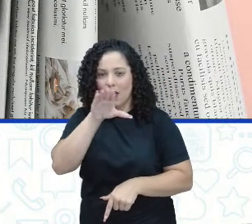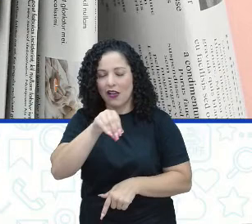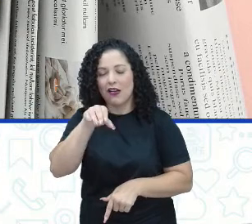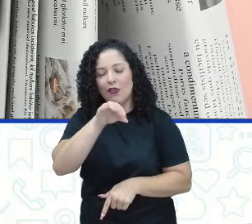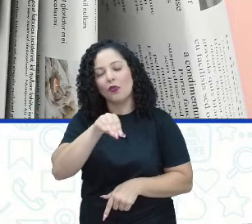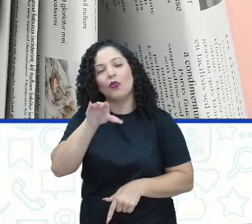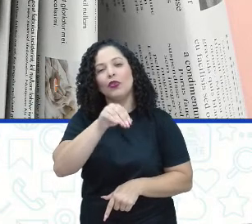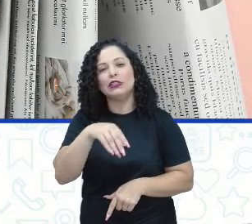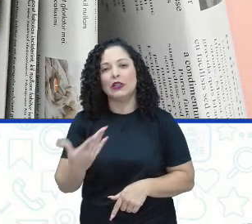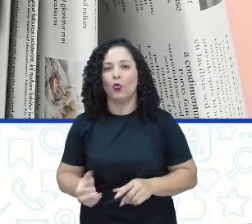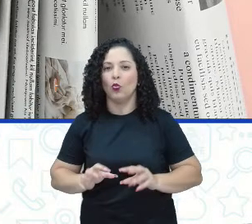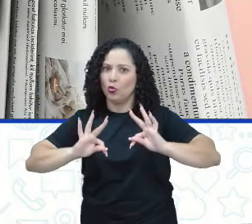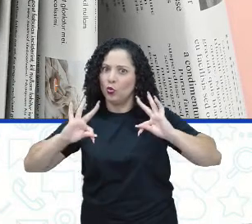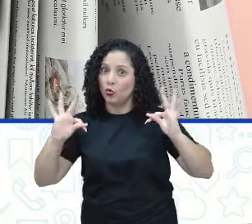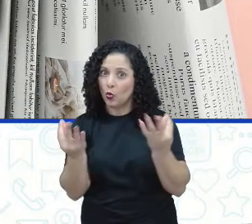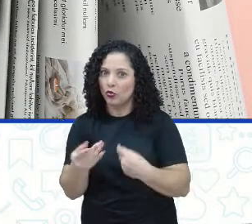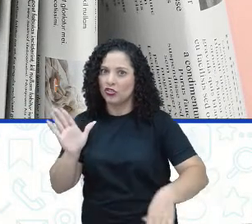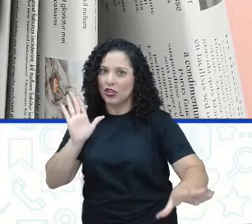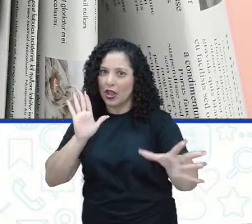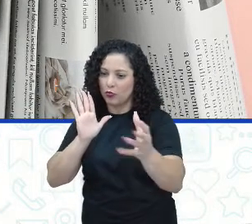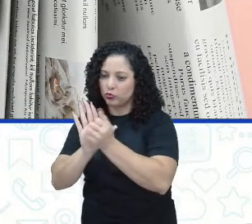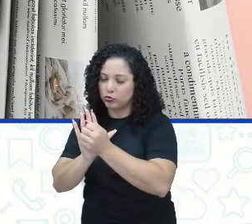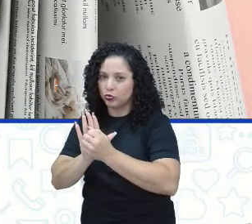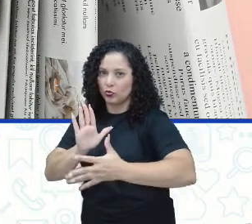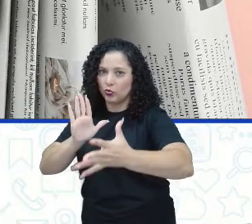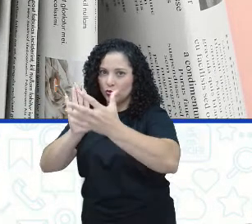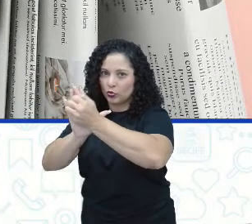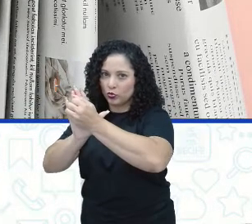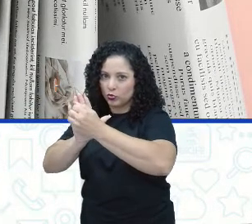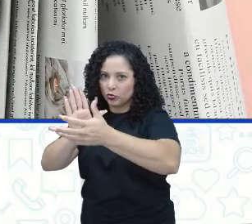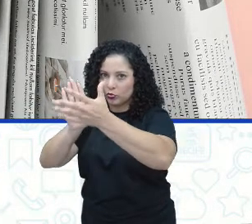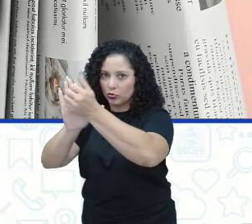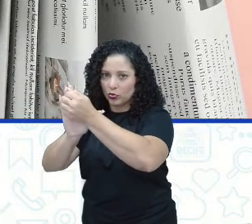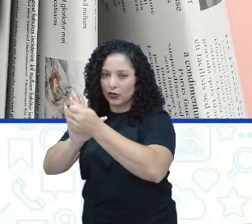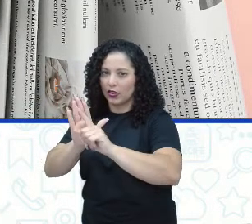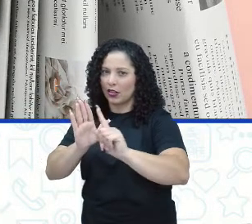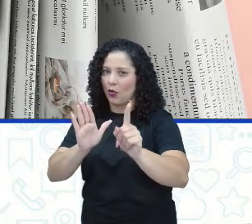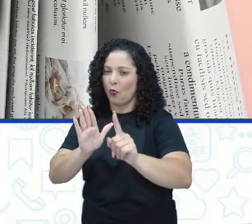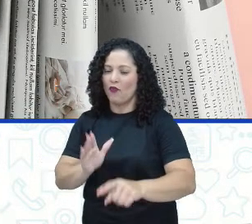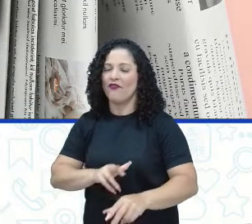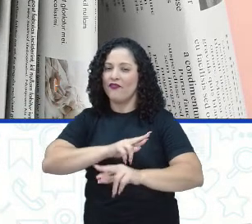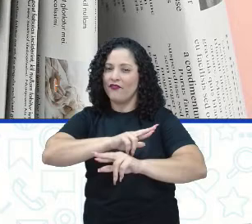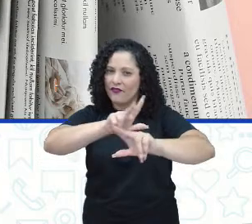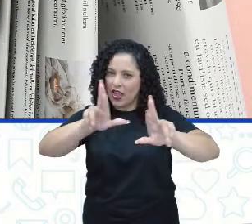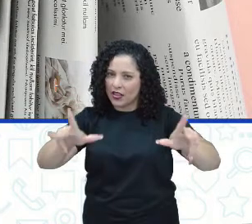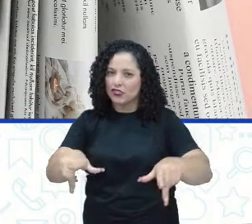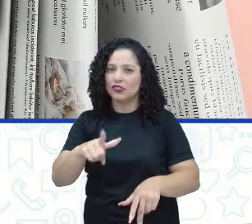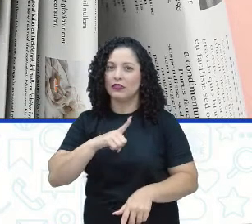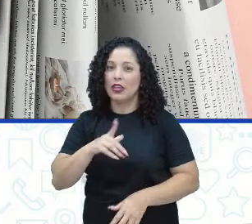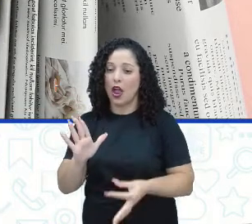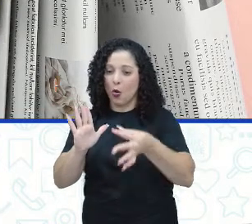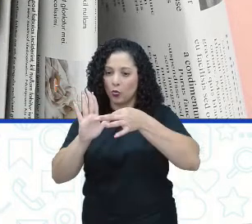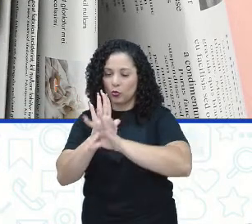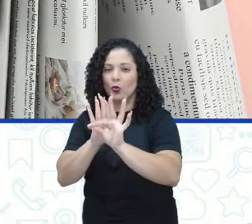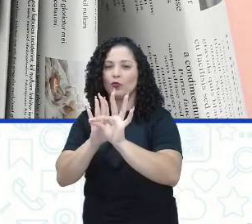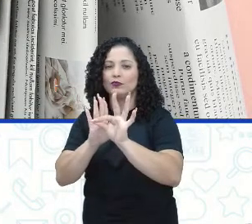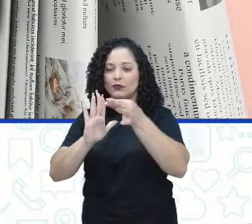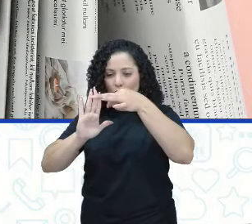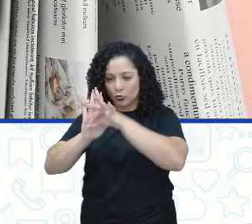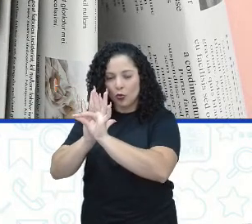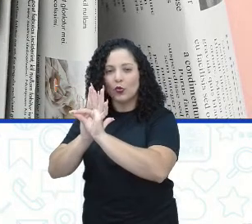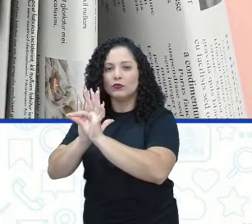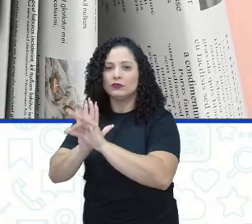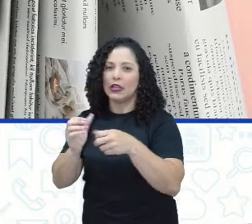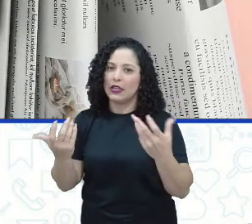todas as anedotas elas são registradas, então elas têm autor. E muitas elas são contadas e recontadas